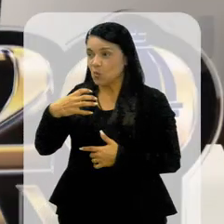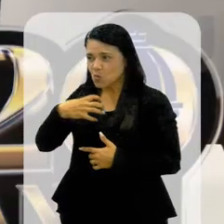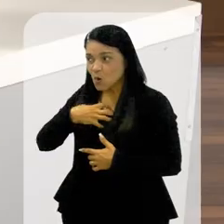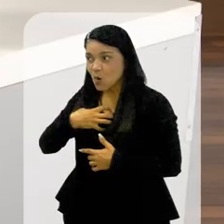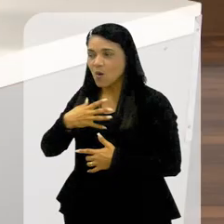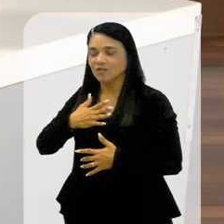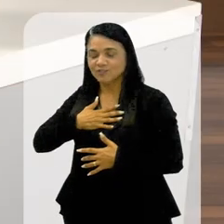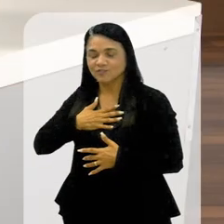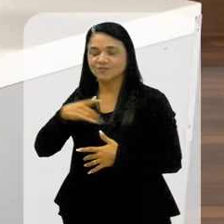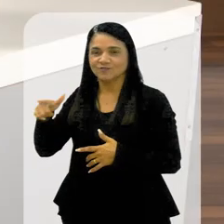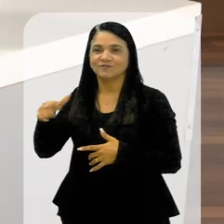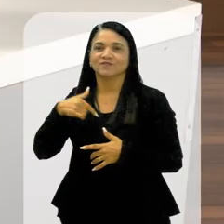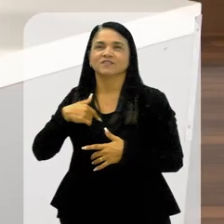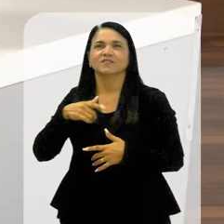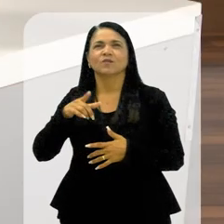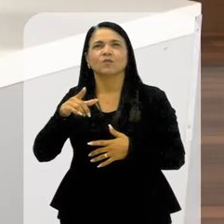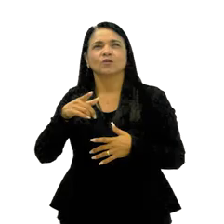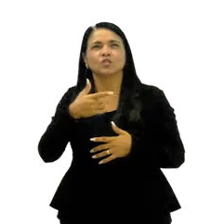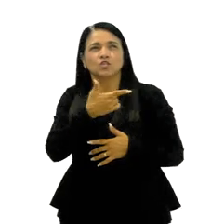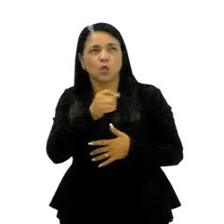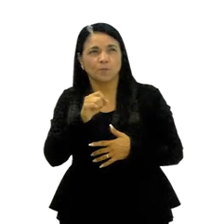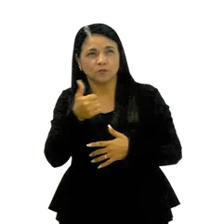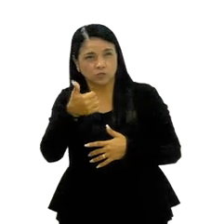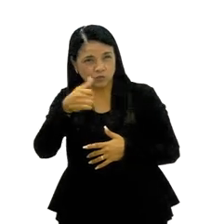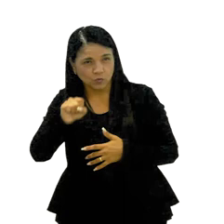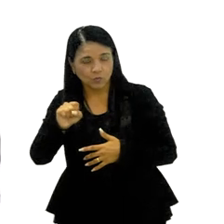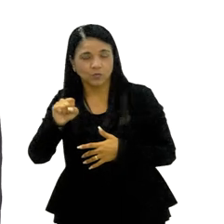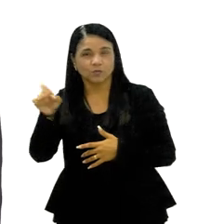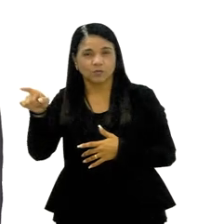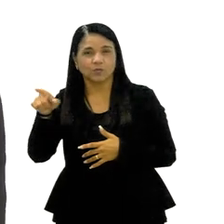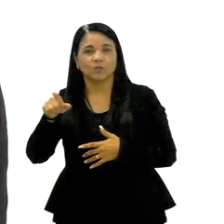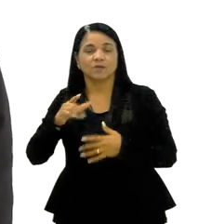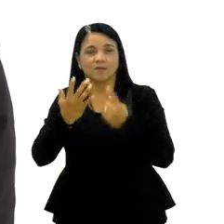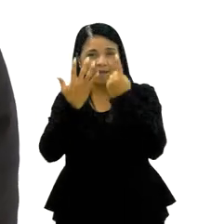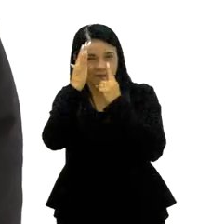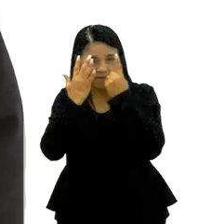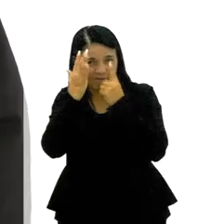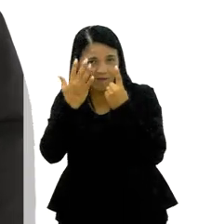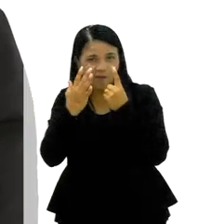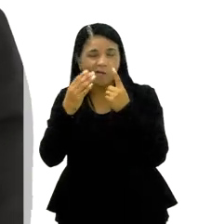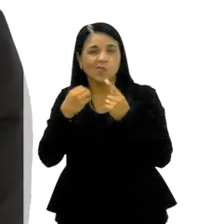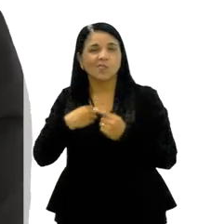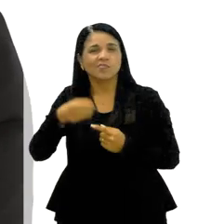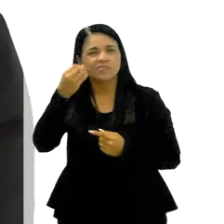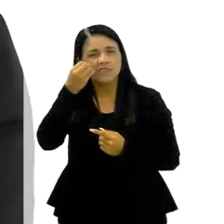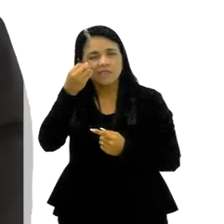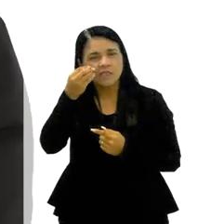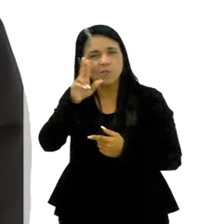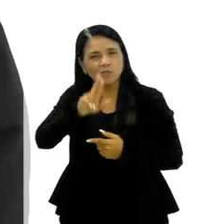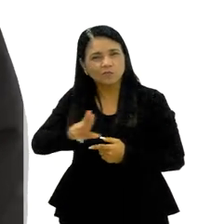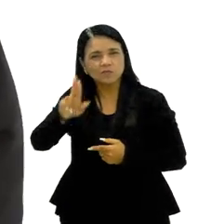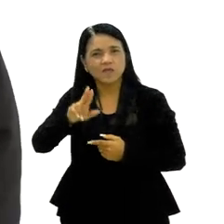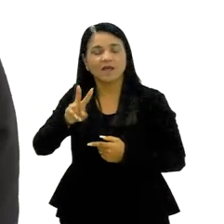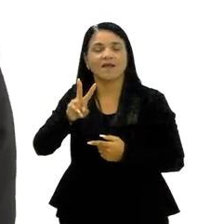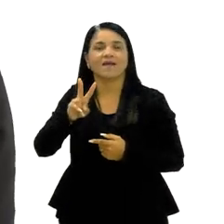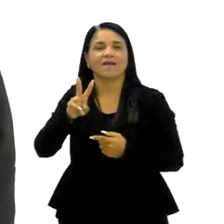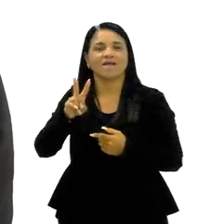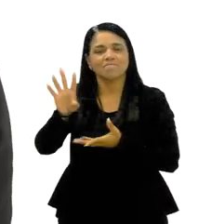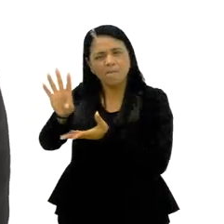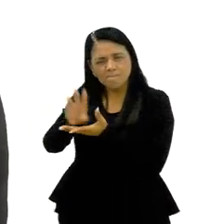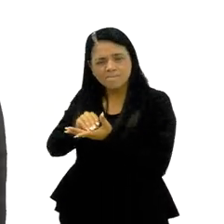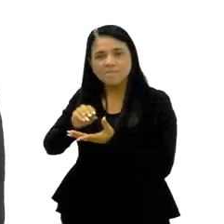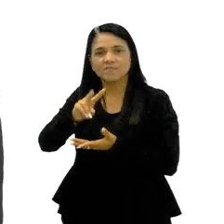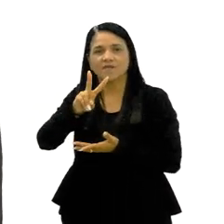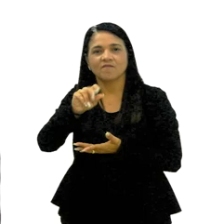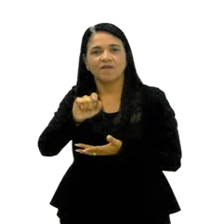busco muito aquilo ali. Tanto que no Carnaval do Leandro de 2018, se eu não me salvo engano, nós tentamos usar muita coisa de Valência.